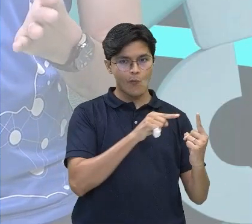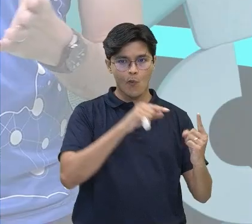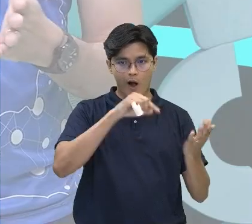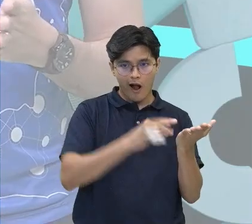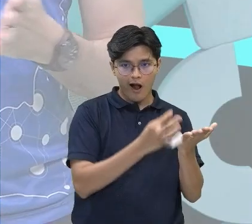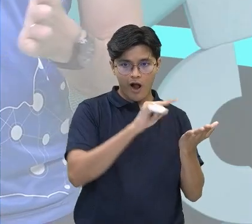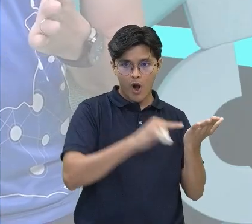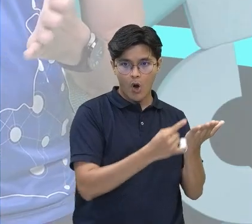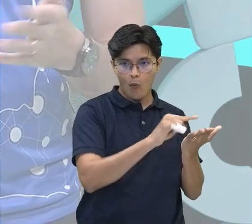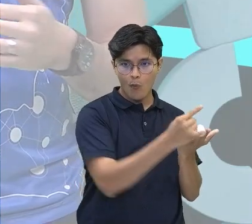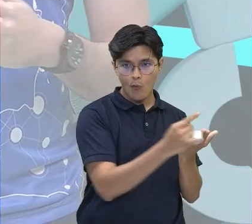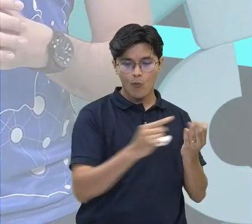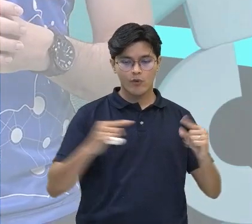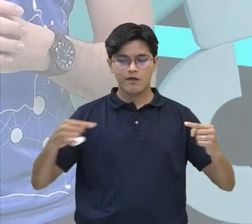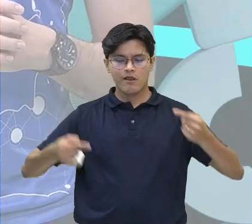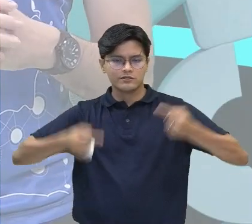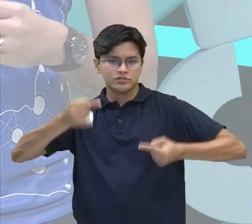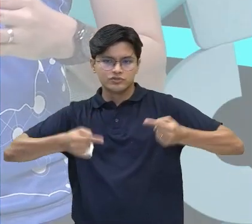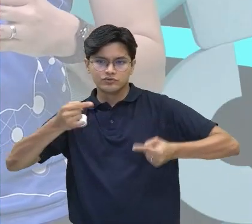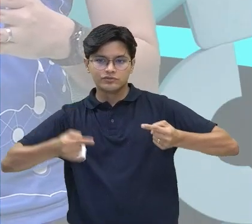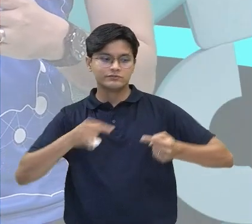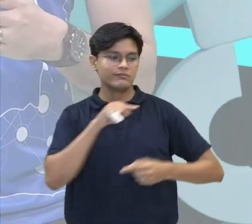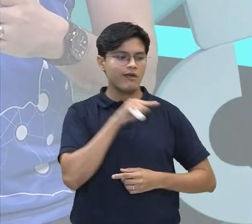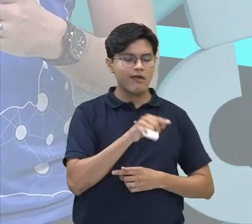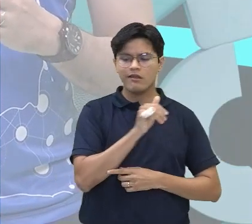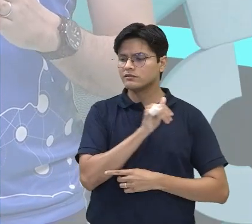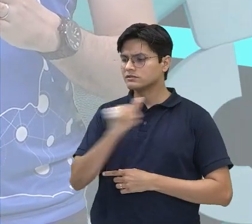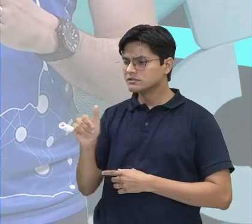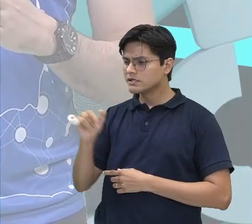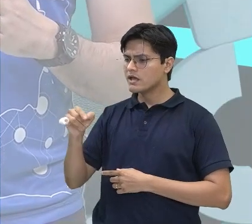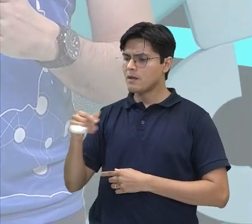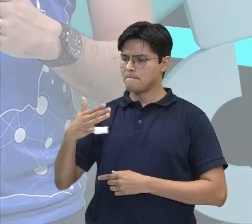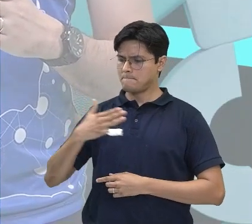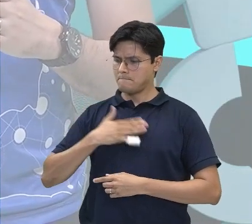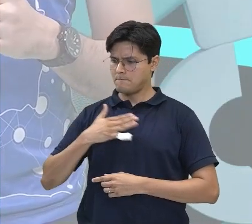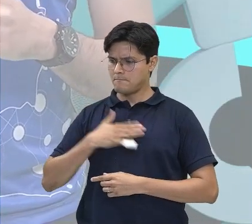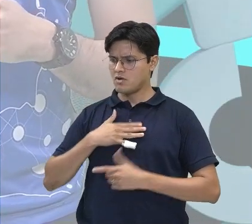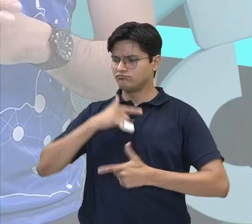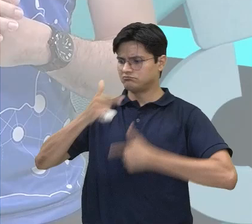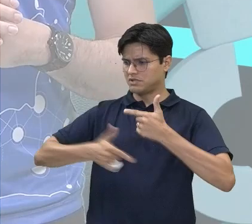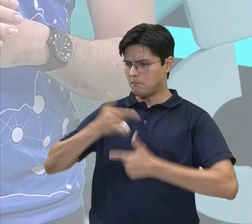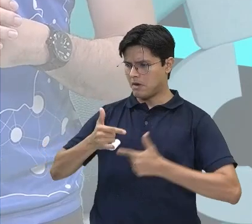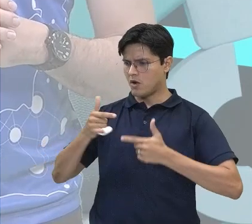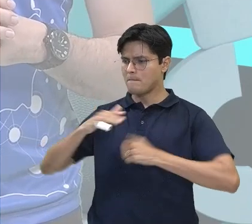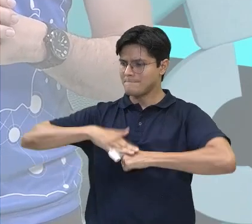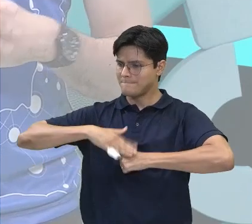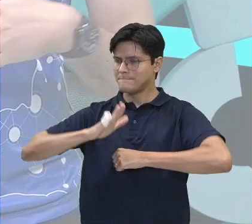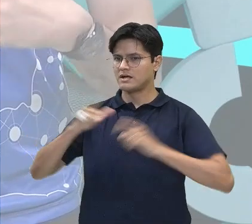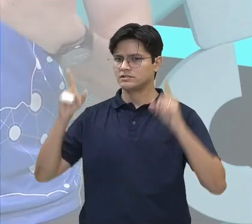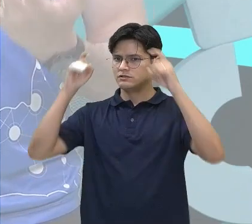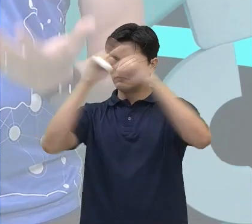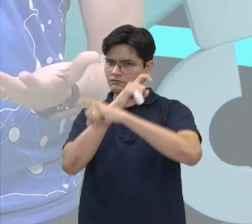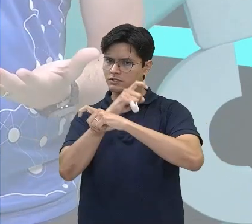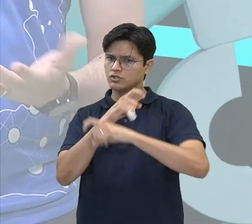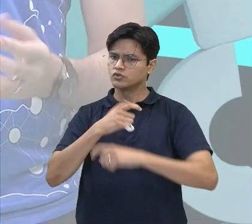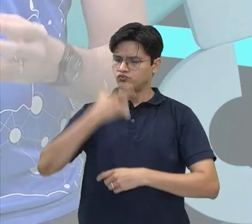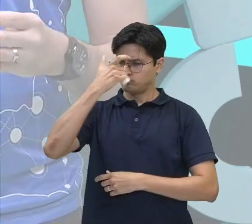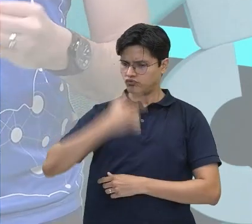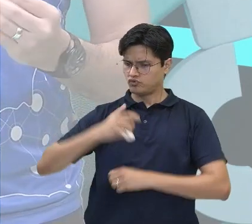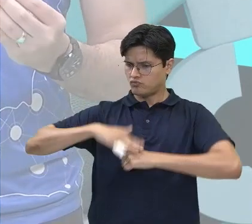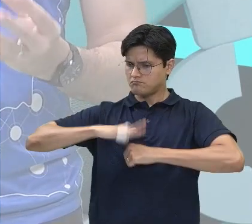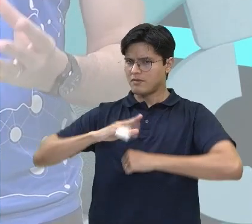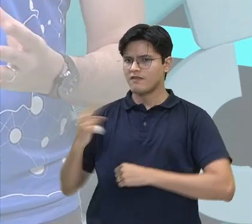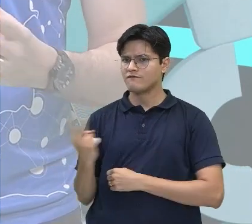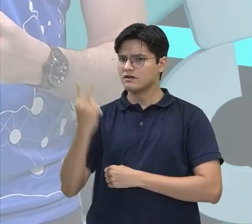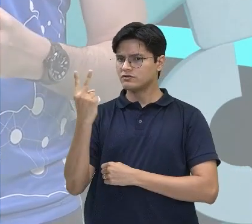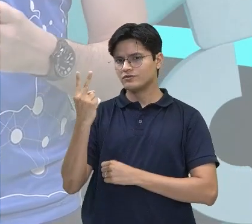vai furando, é quem faz todo o trabalho duro, nós temos a linha que vai por trás e no final é quem aparece no vestido,